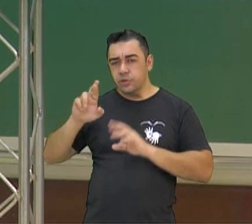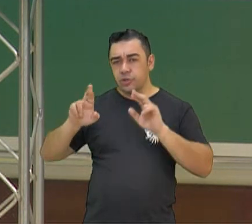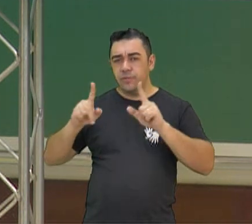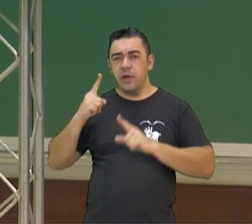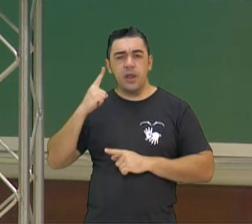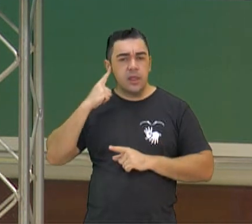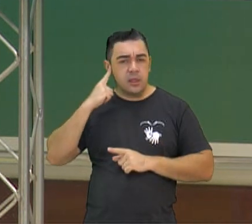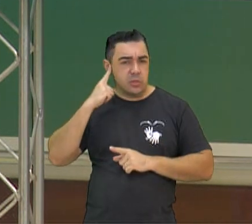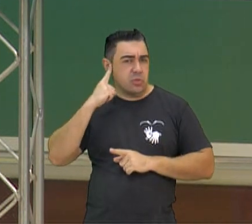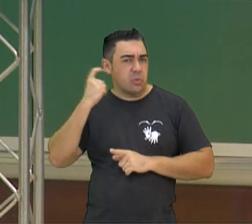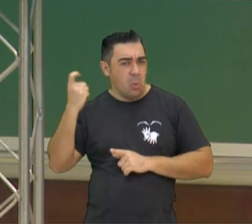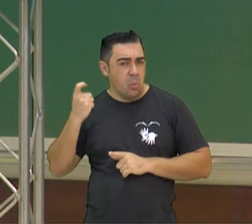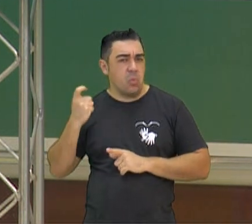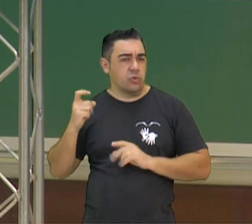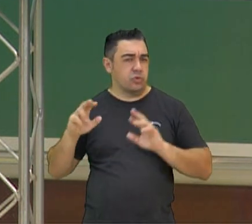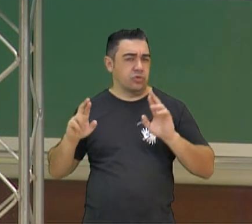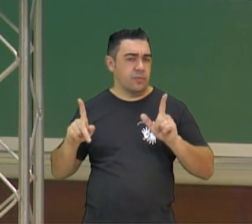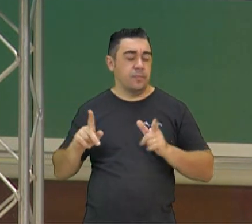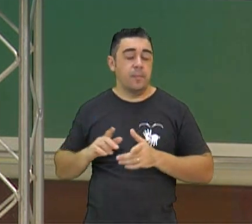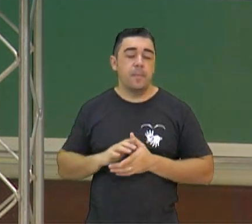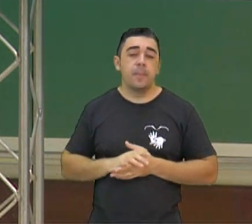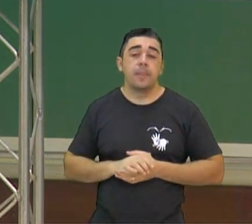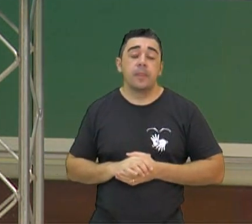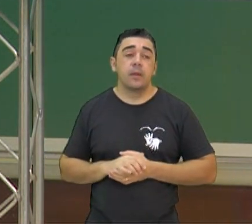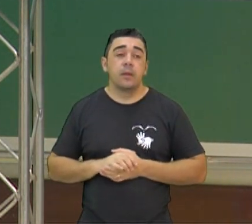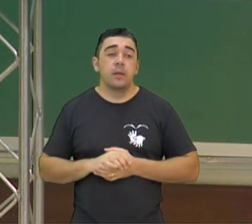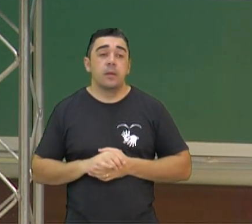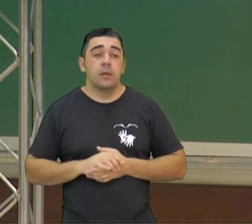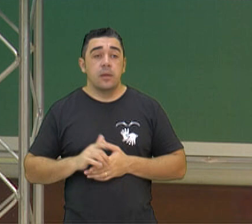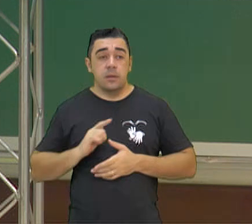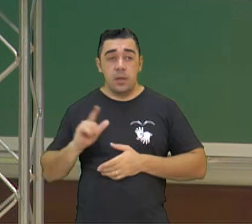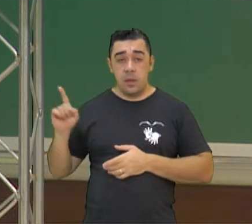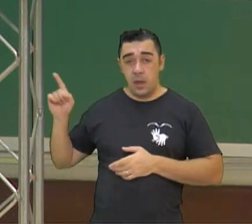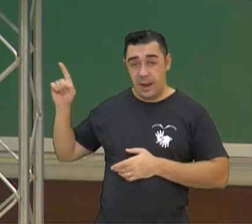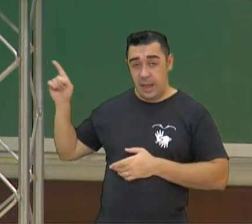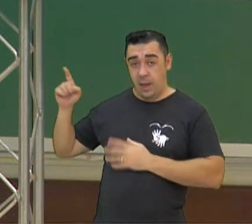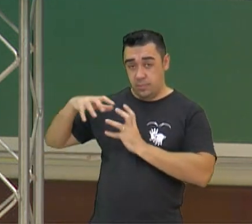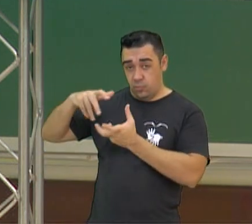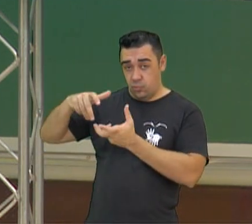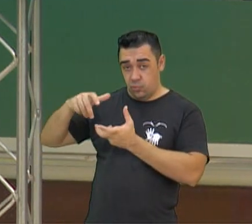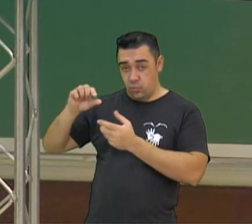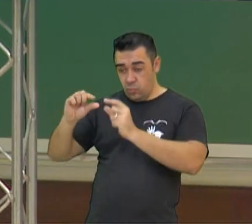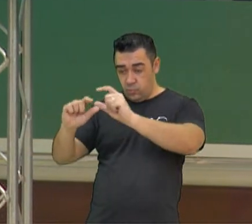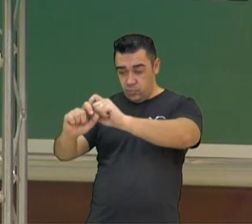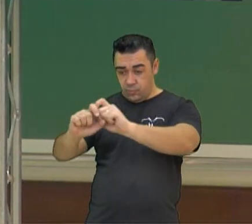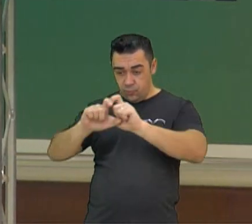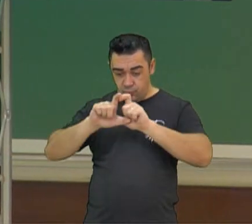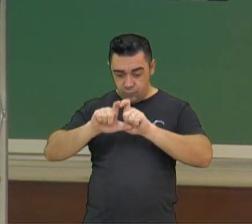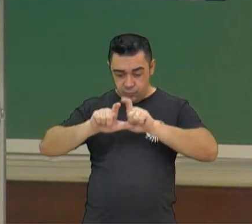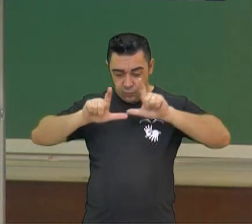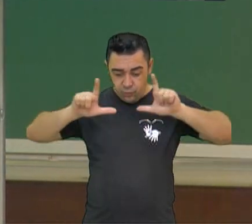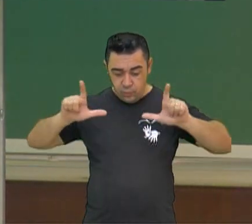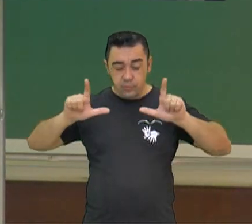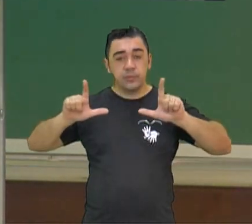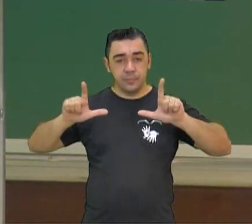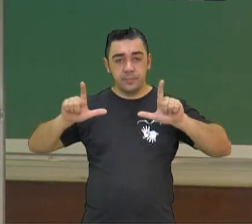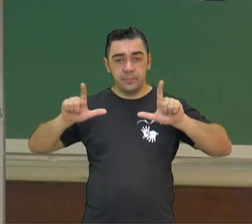fora do nosso padrão aqui. Então, região do mundo, ó, o mapinha lá no mundo